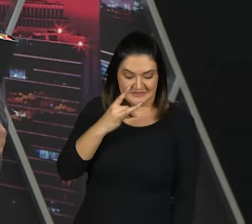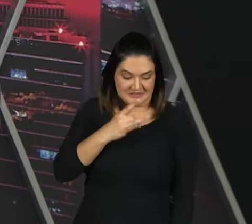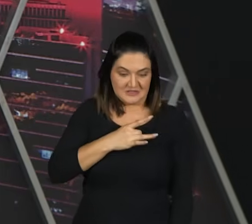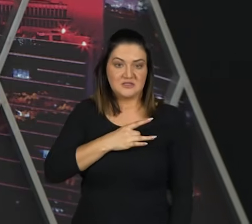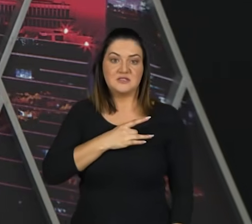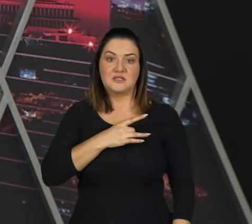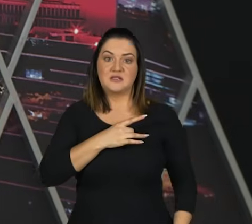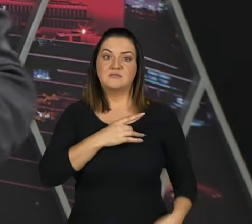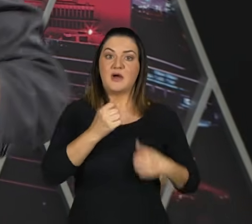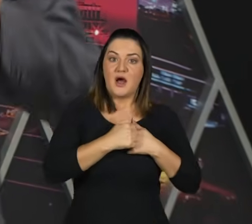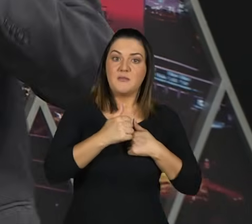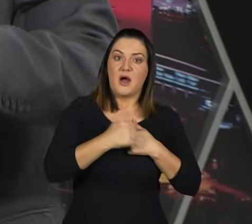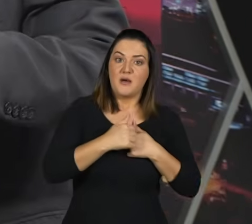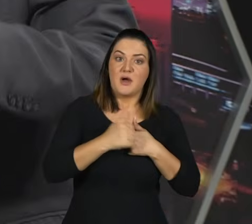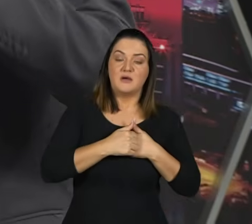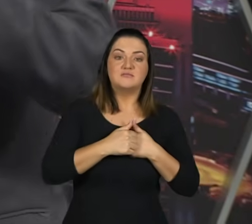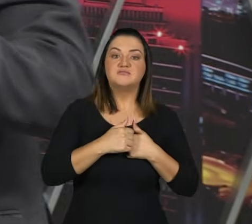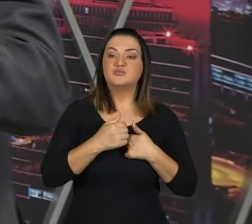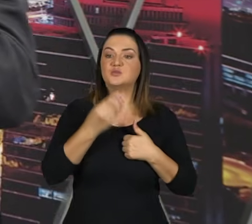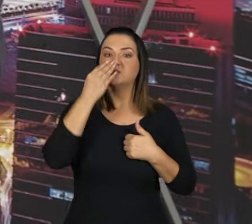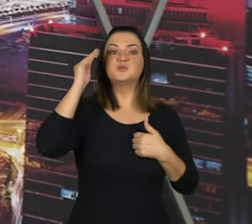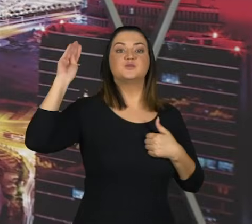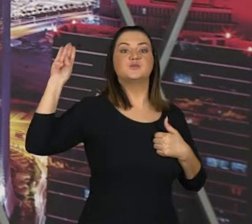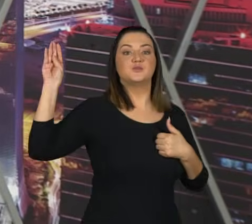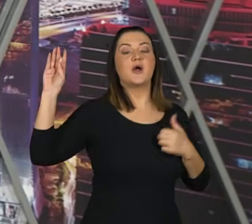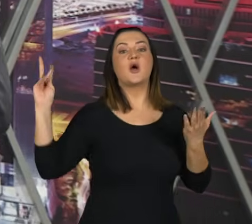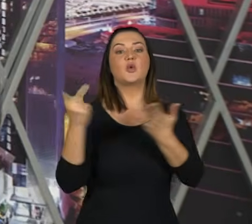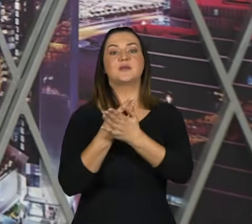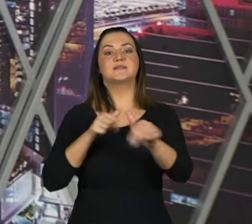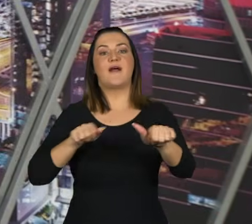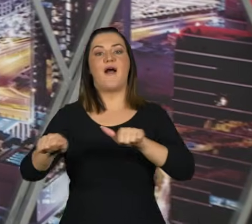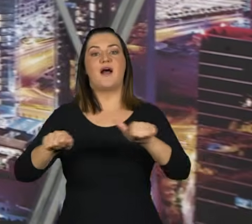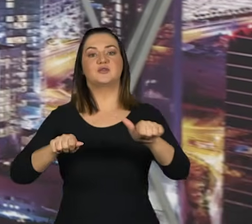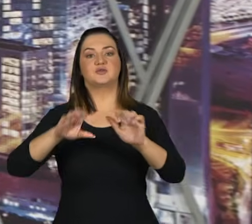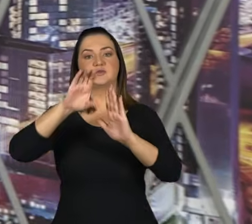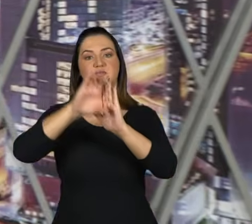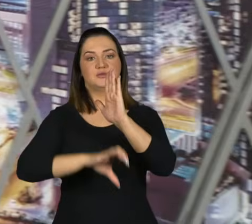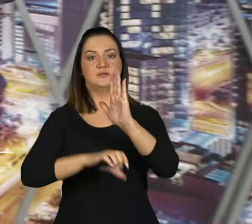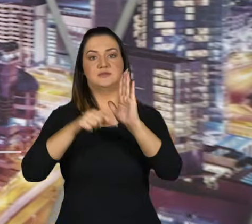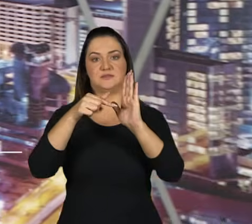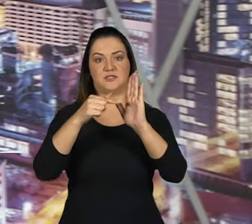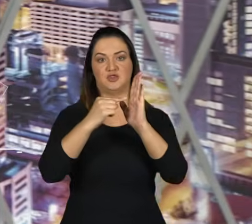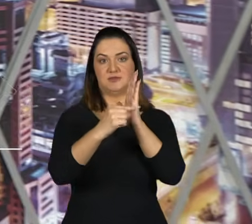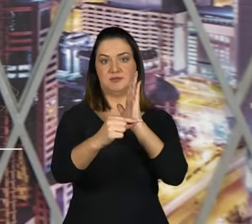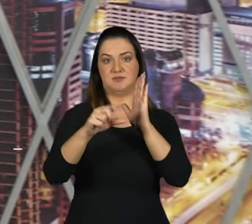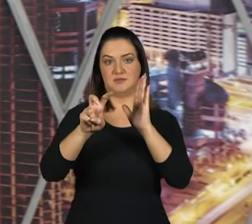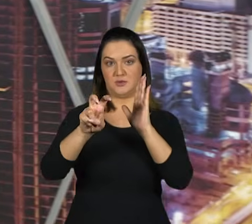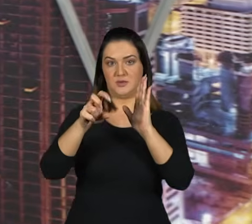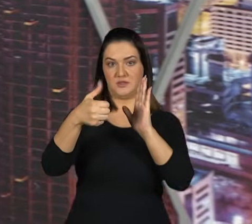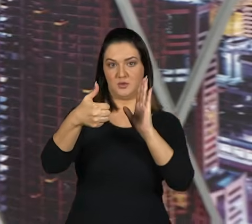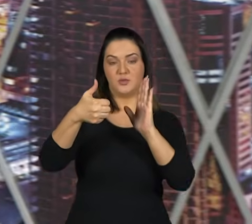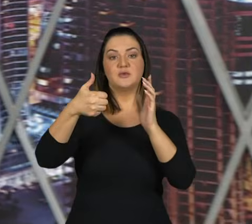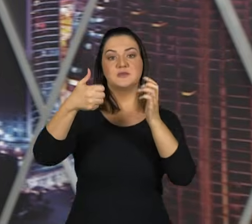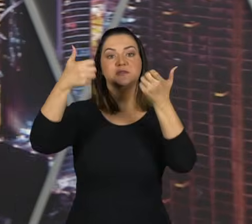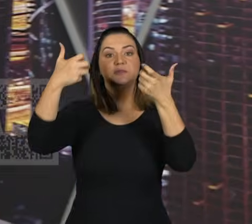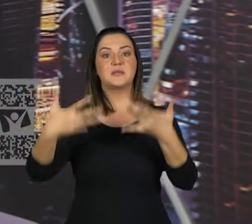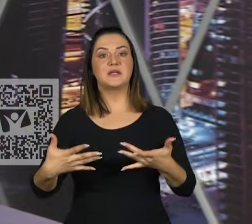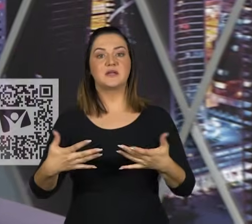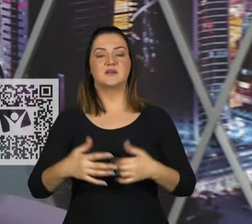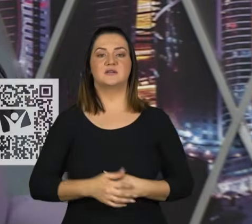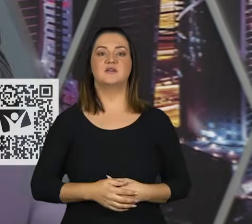O que acontece é o que está em Atos 7, 50 e 51. Porque Atos 7, 50 e 51 fala